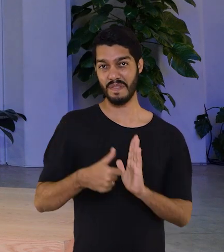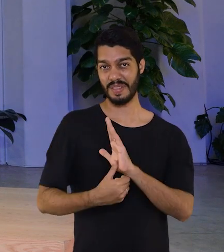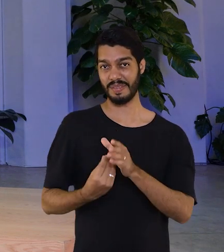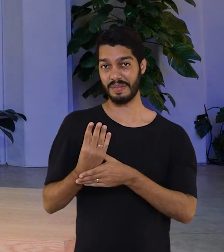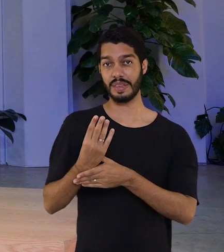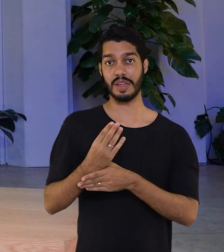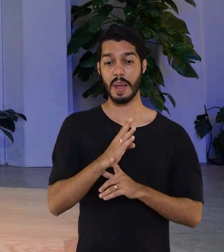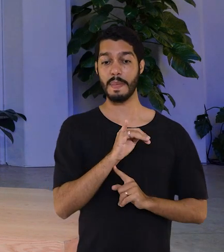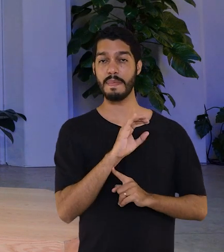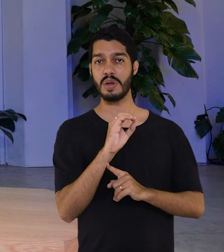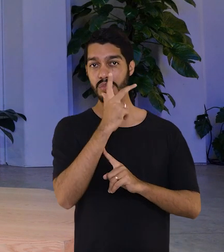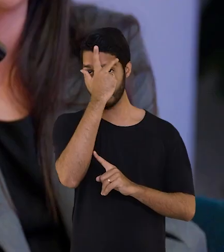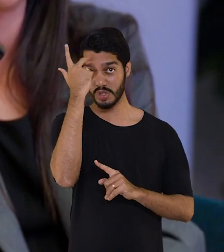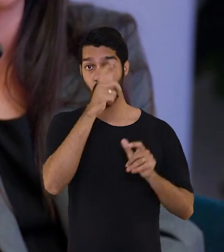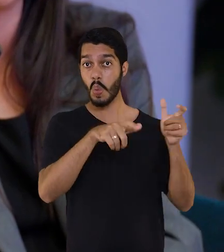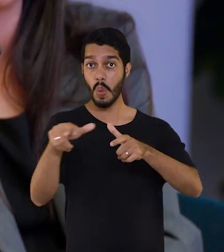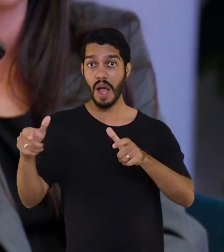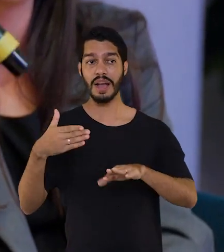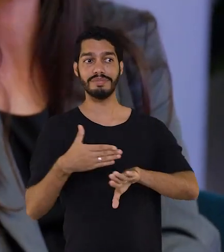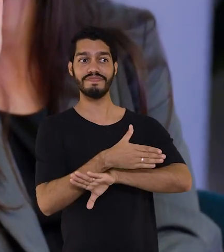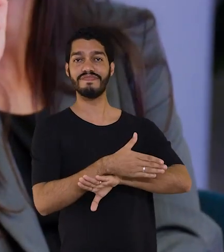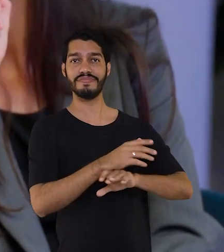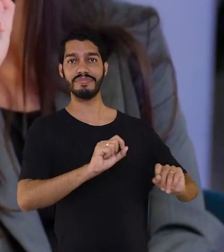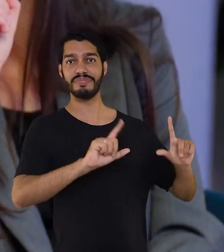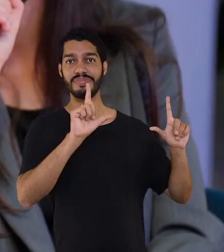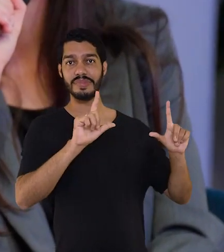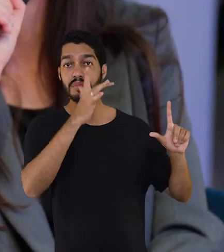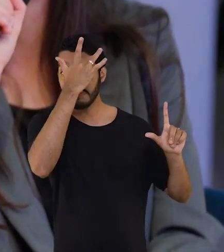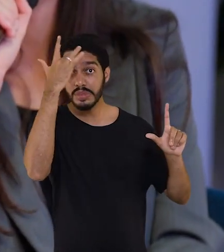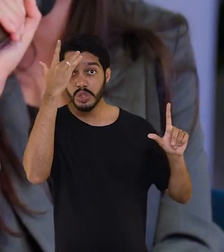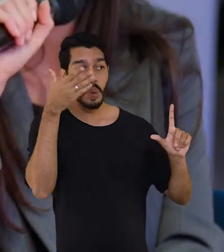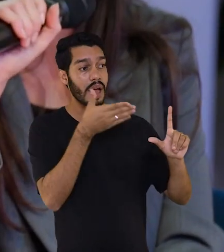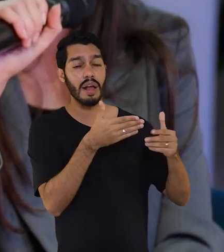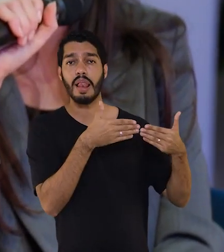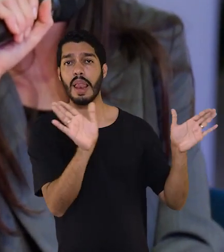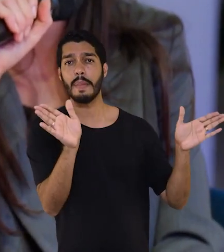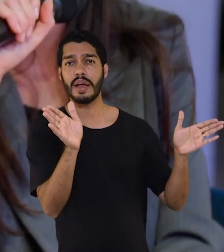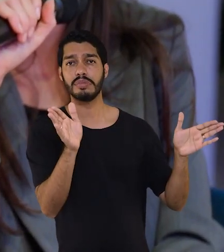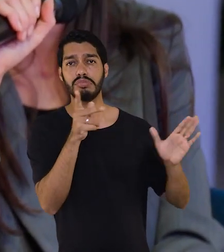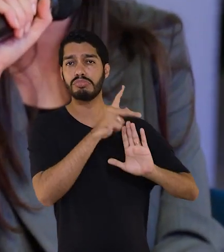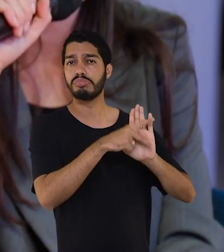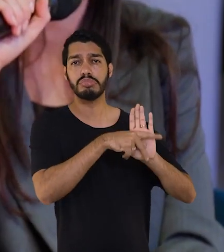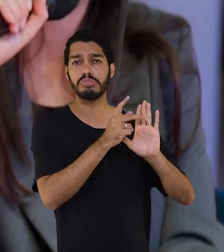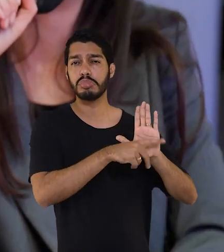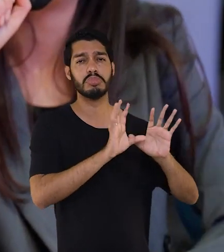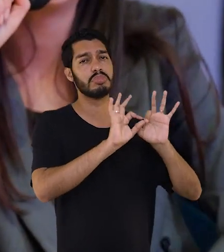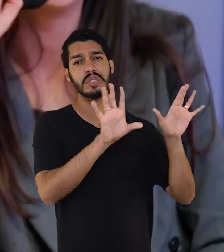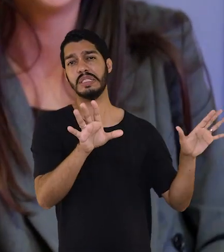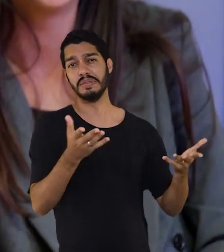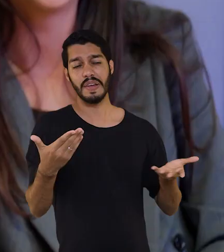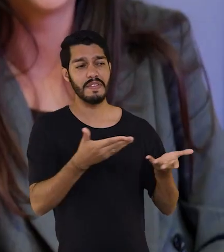das pessoas que passaram no programa. Isso é público, né? Não. E então, quando publicarem, cara, as pessoas estão fazendo uns projetos assim